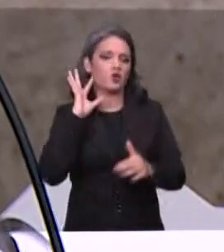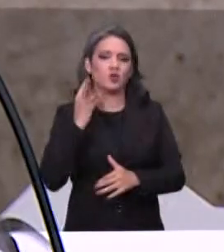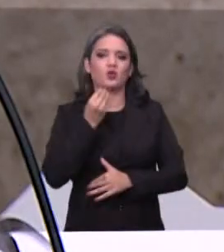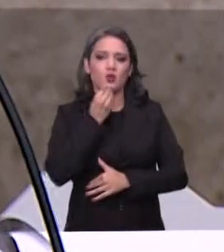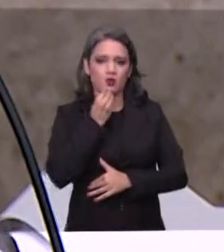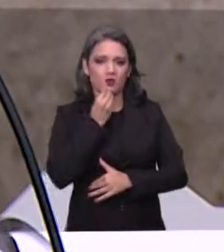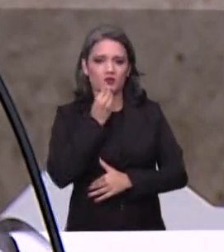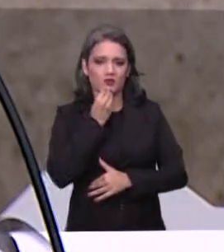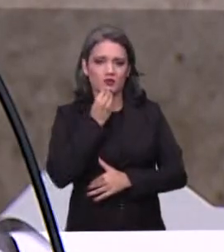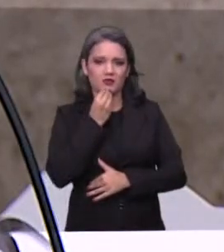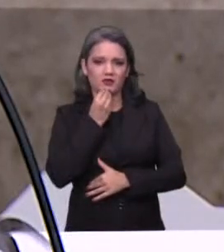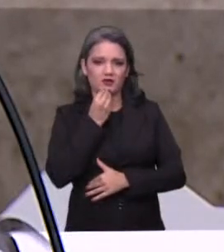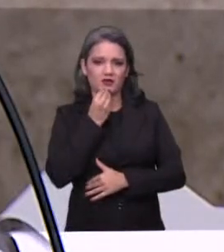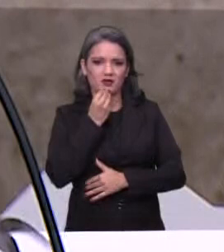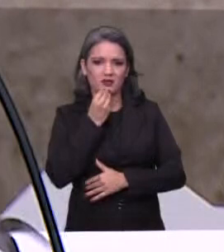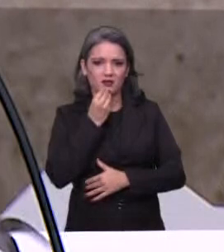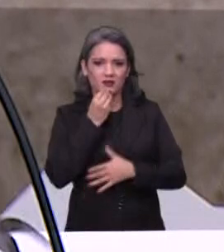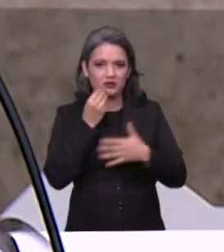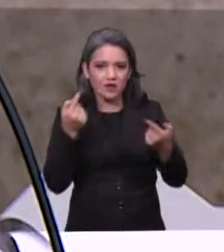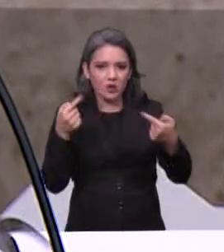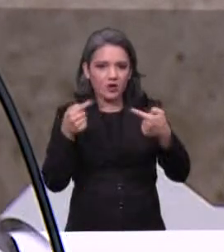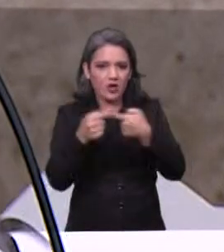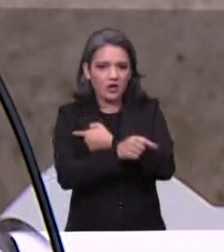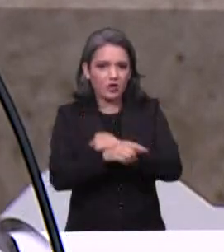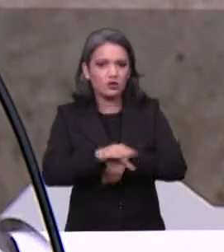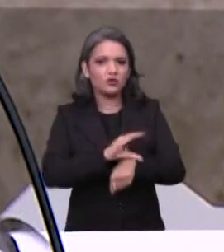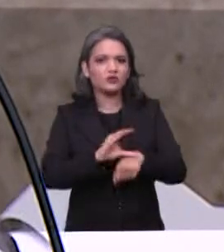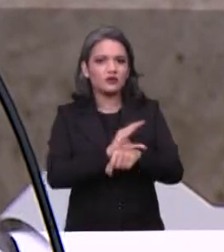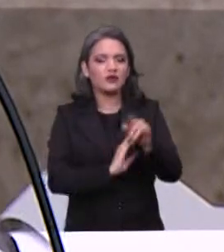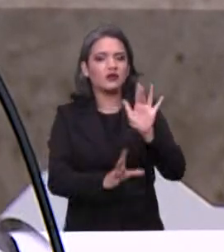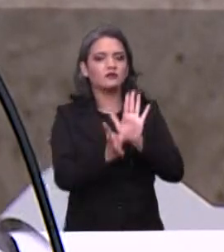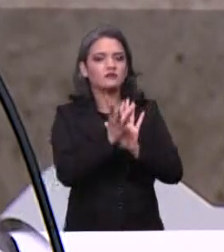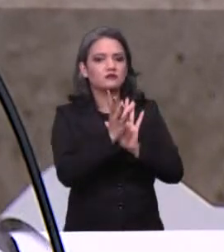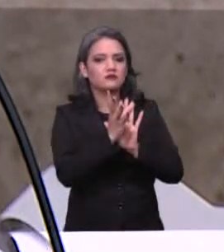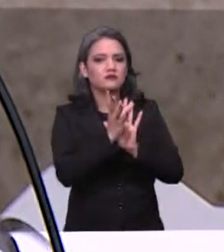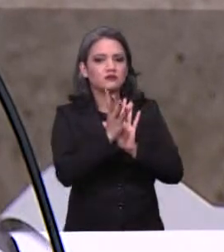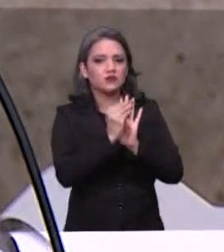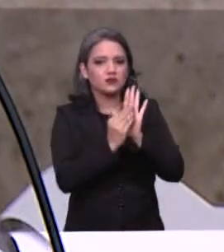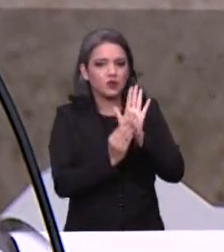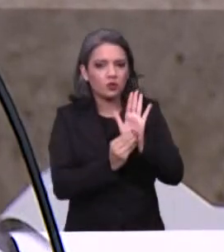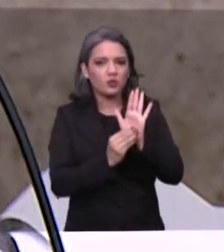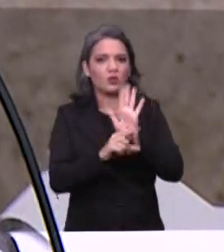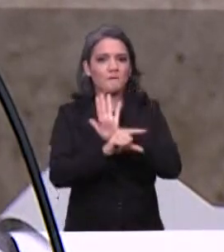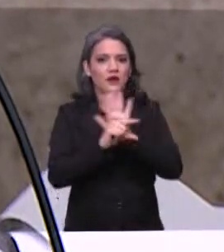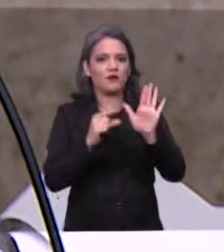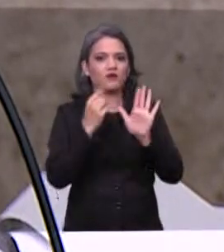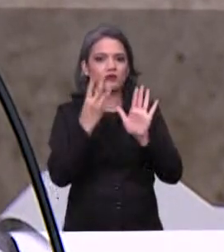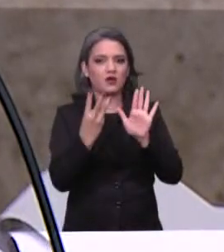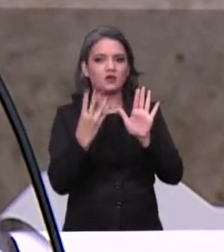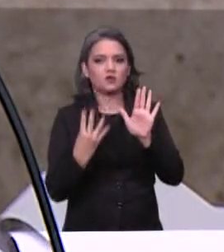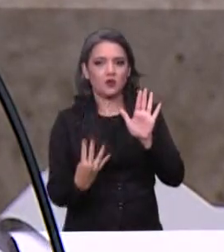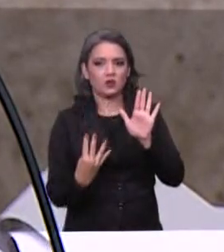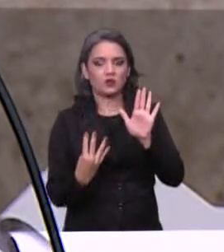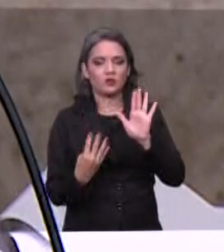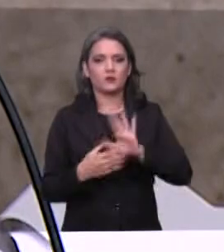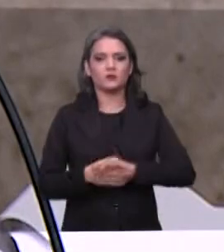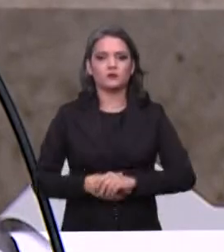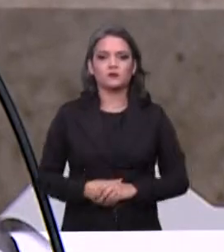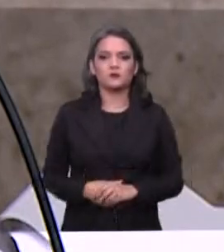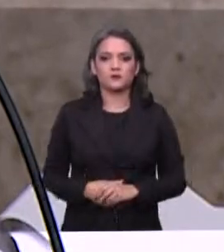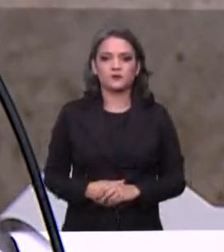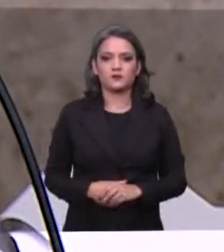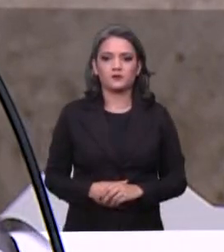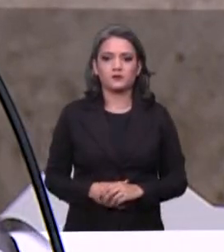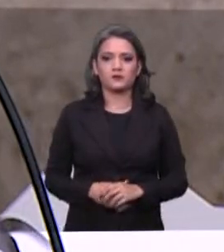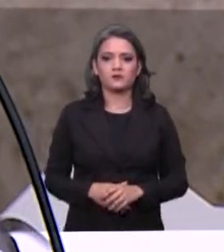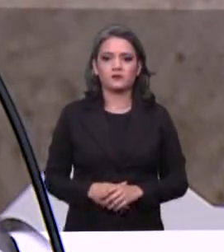Toffoli. Declaração de inconstitucionalidade material. Os parágrafos terceiro e quarto. Tinha reajustado.